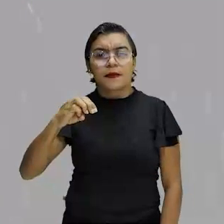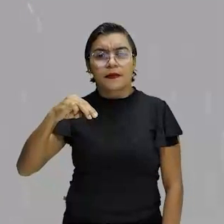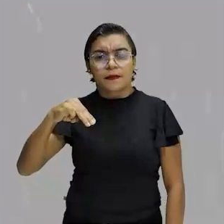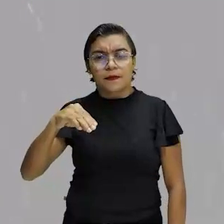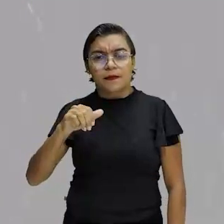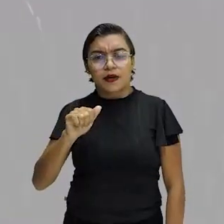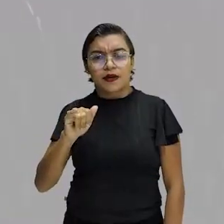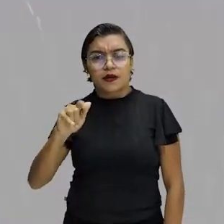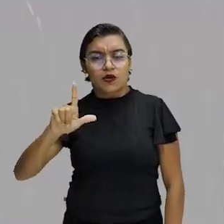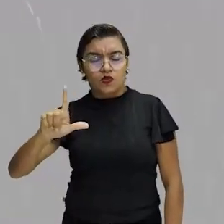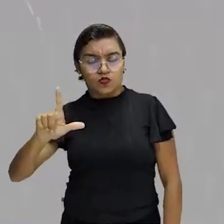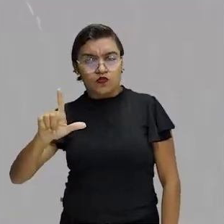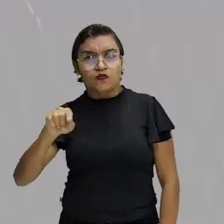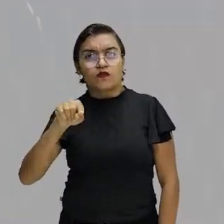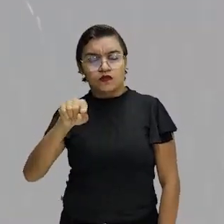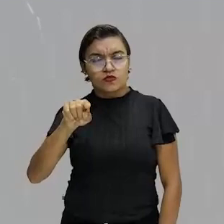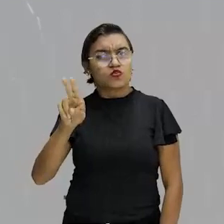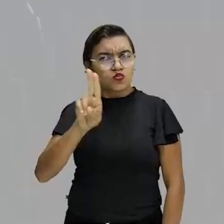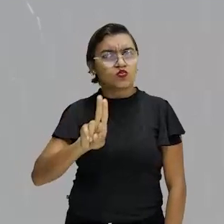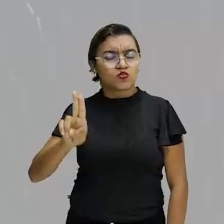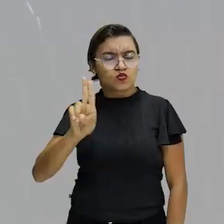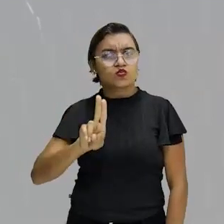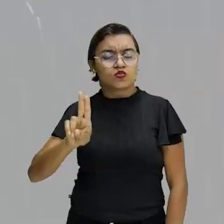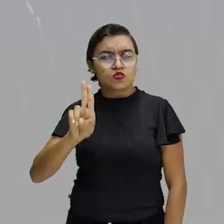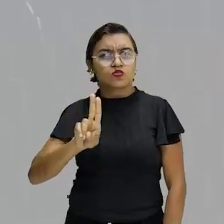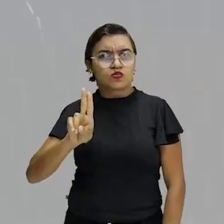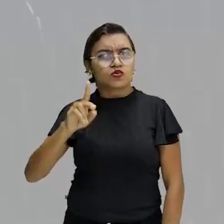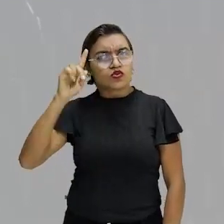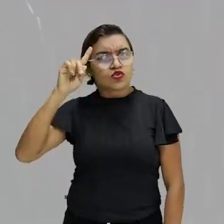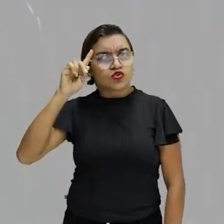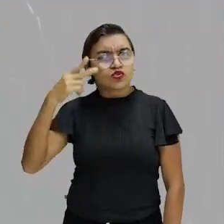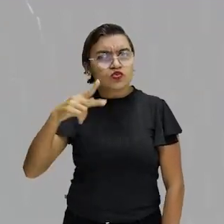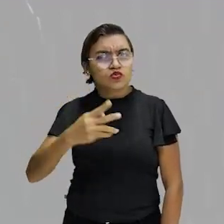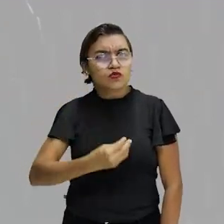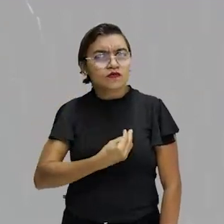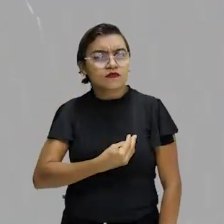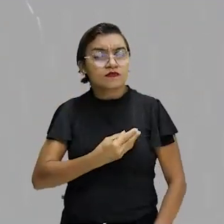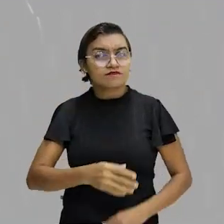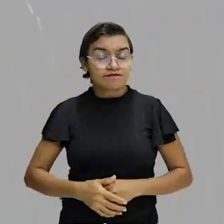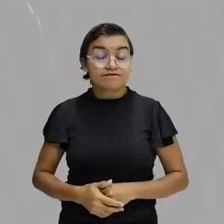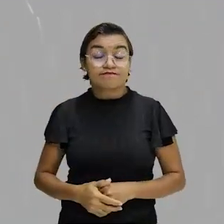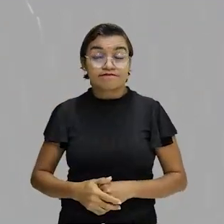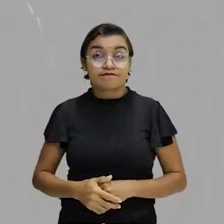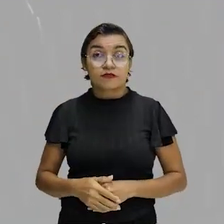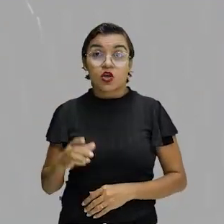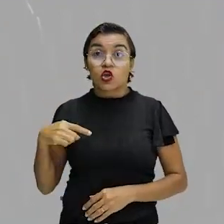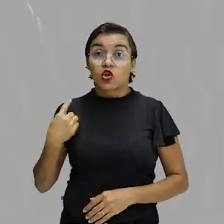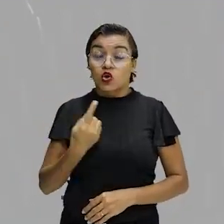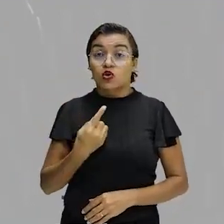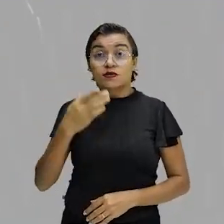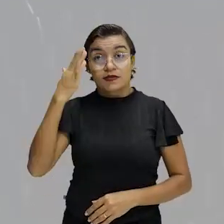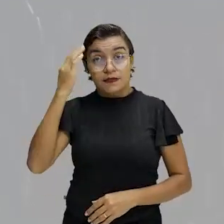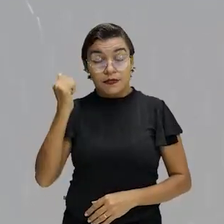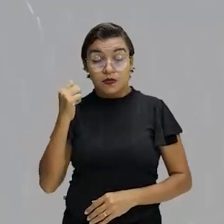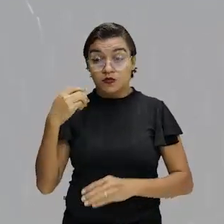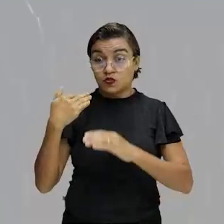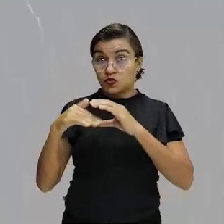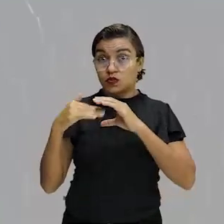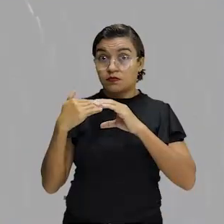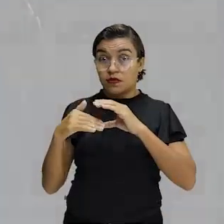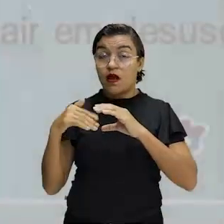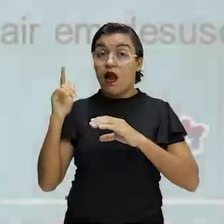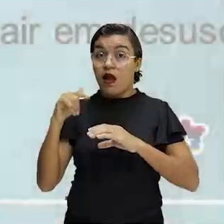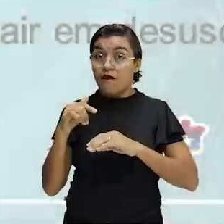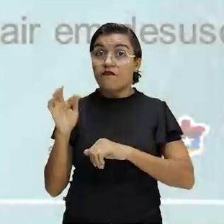muitas ferramentas. E aí, vocês utilizam o e-mail no dia a dia de vocês? Pois nós sabemos que o e-mail é uma ferramenta mais formal,